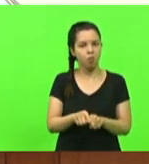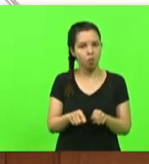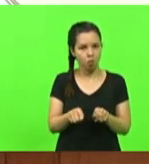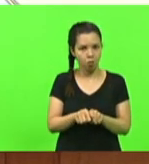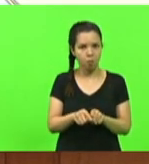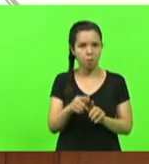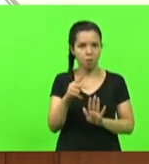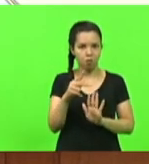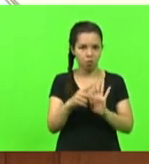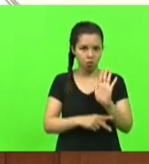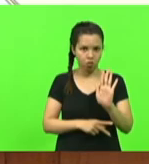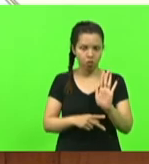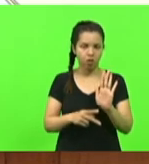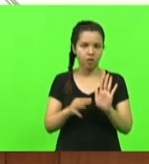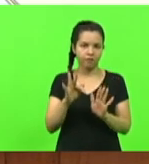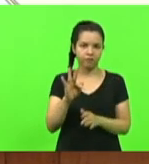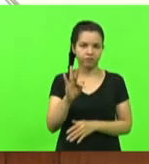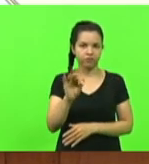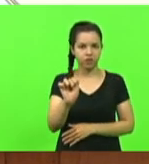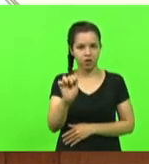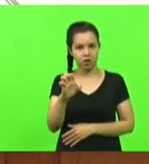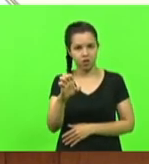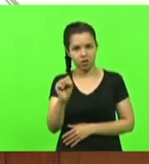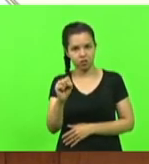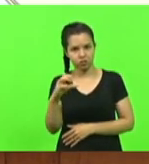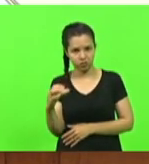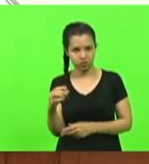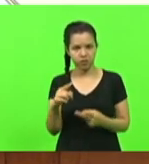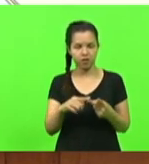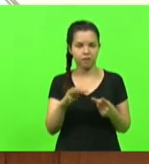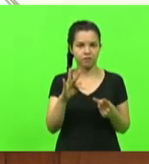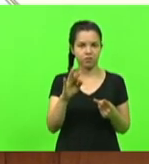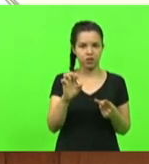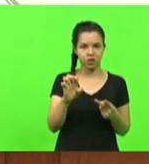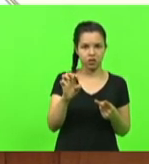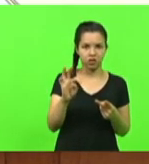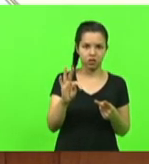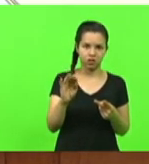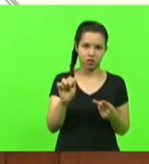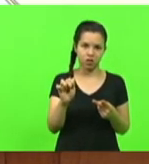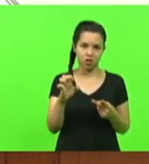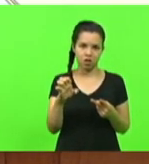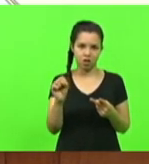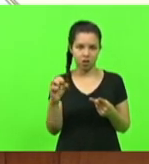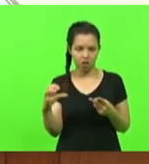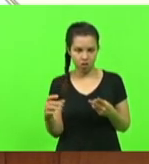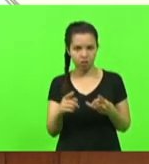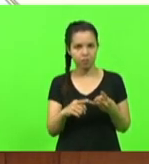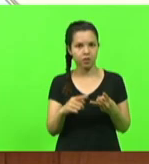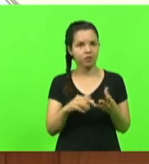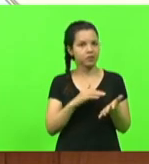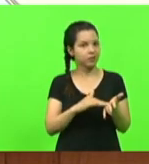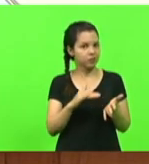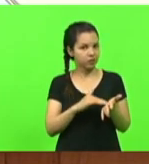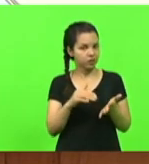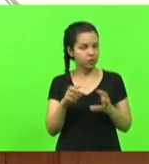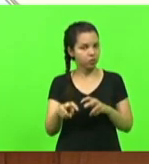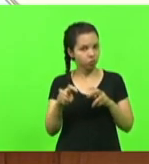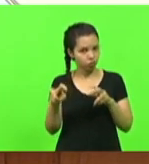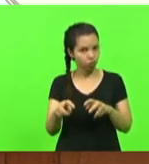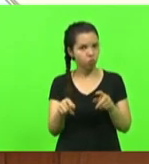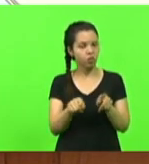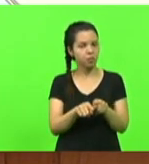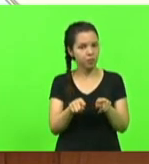FAESC, pela FETAESC, que foi acompanhado pela Secretaria da Agricultura e pela SIDASC,